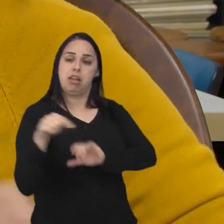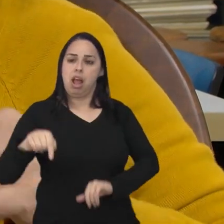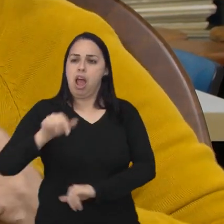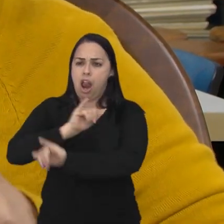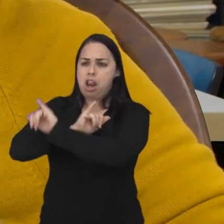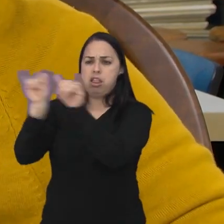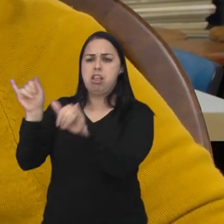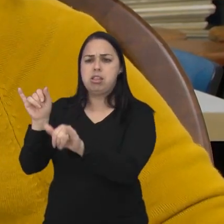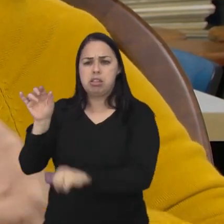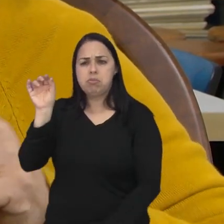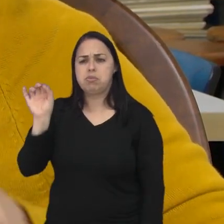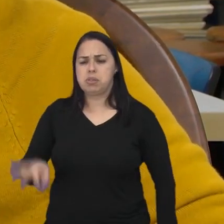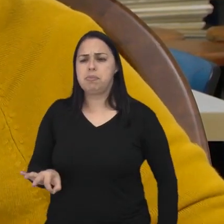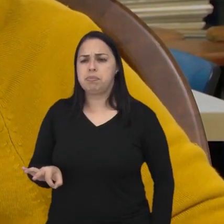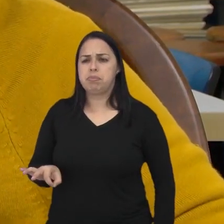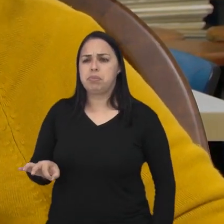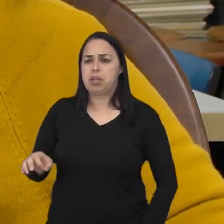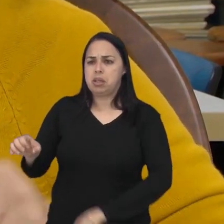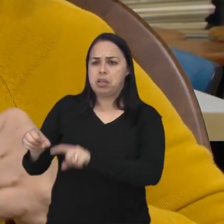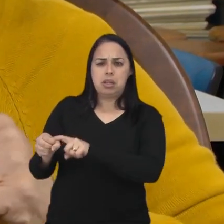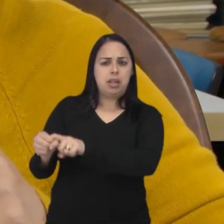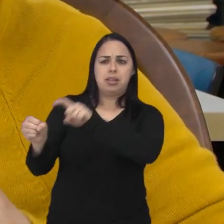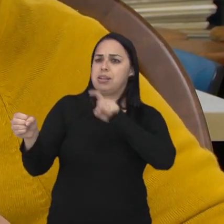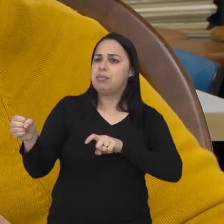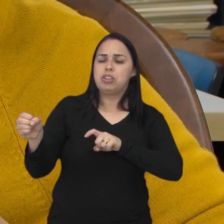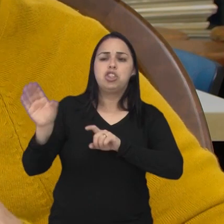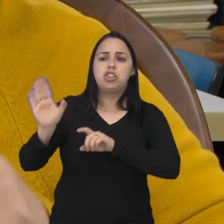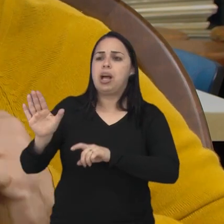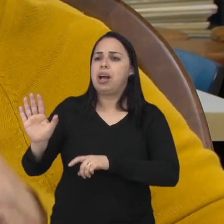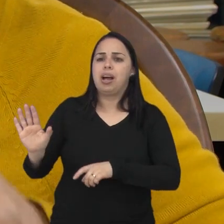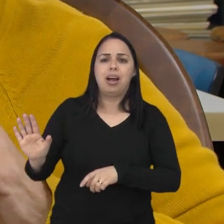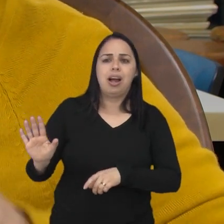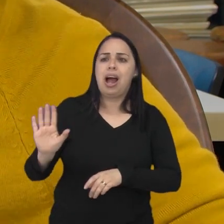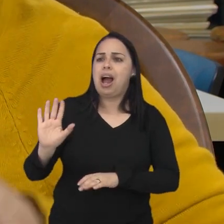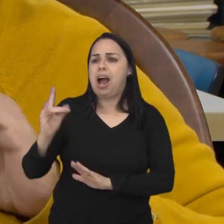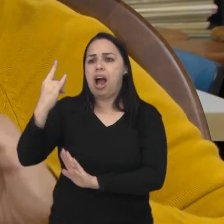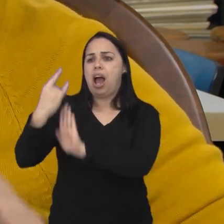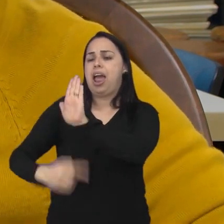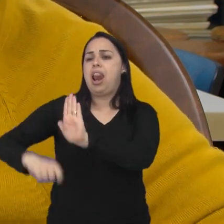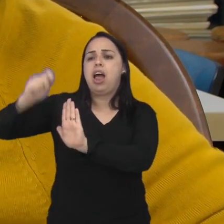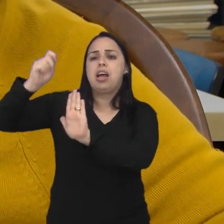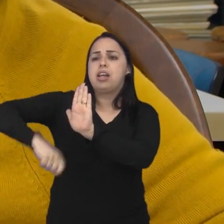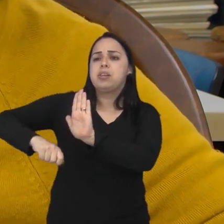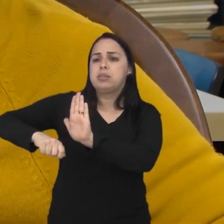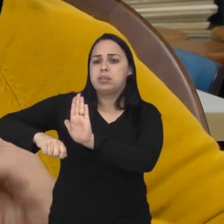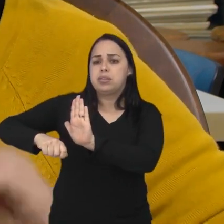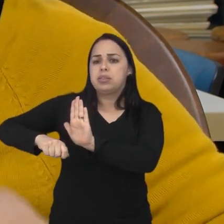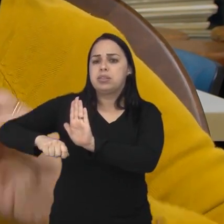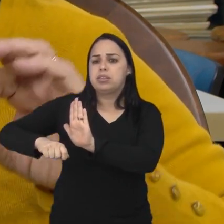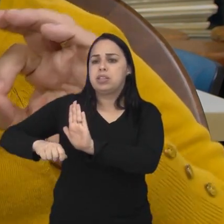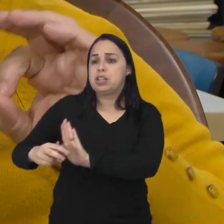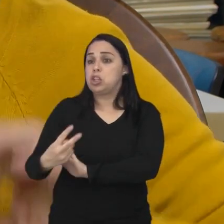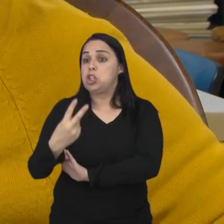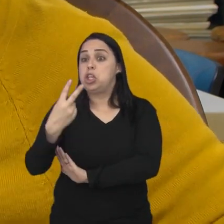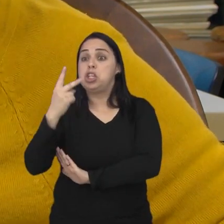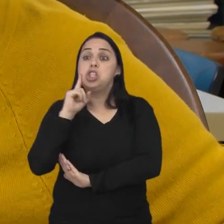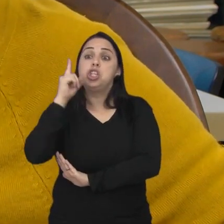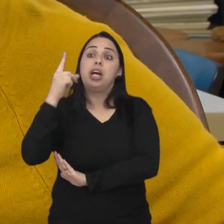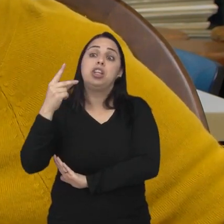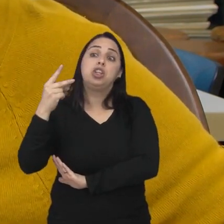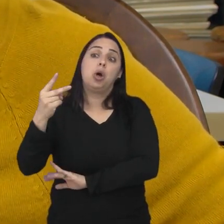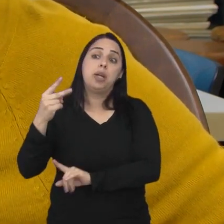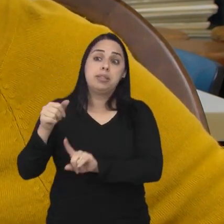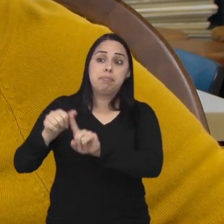Leopoldina afirmando que a independência já havia sido assinada em 2